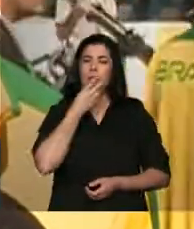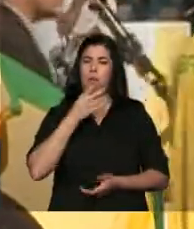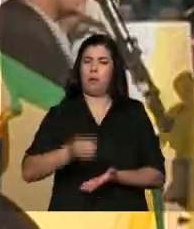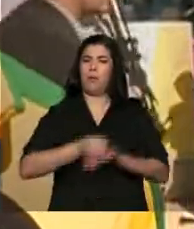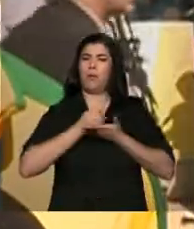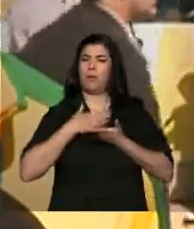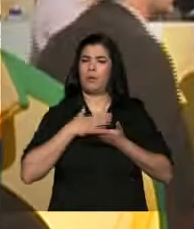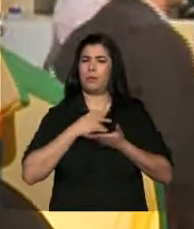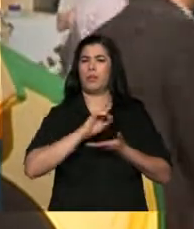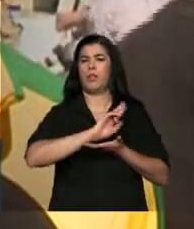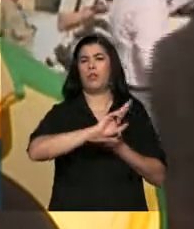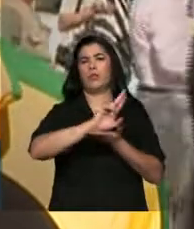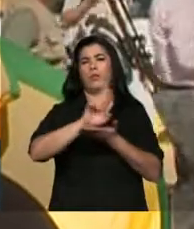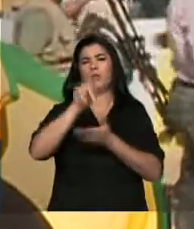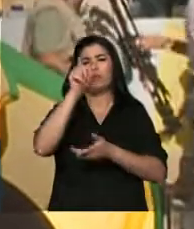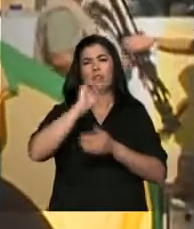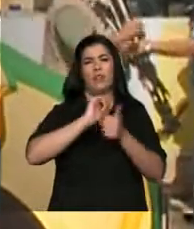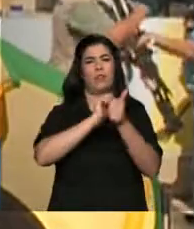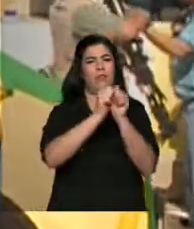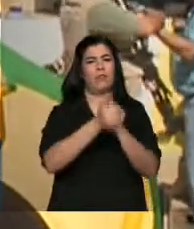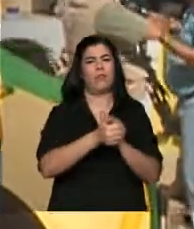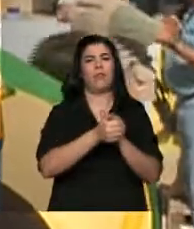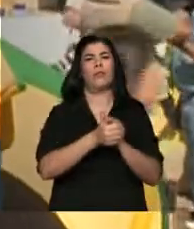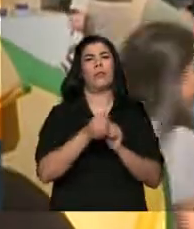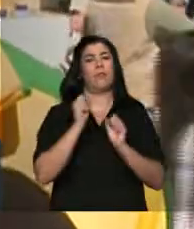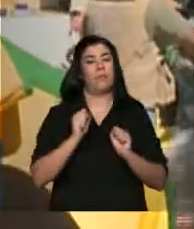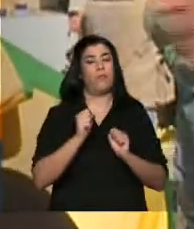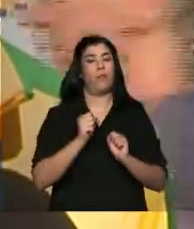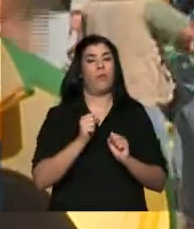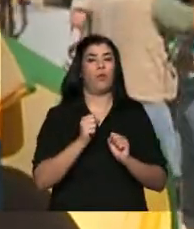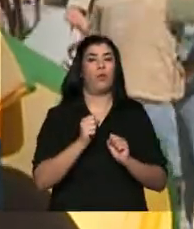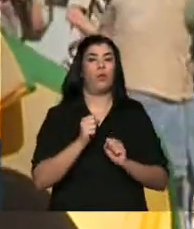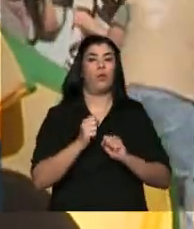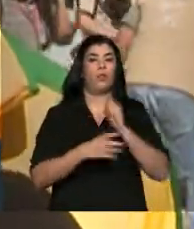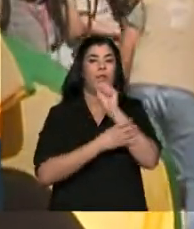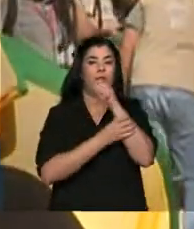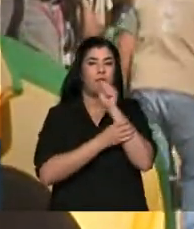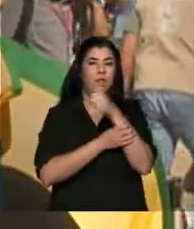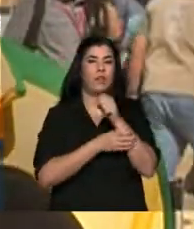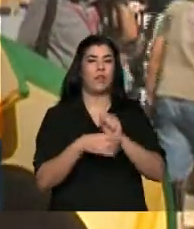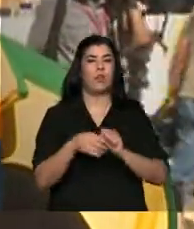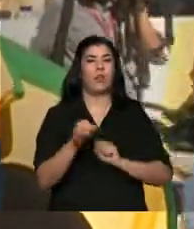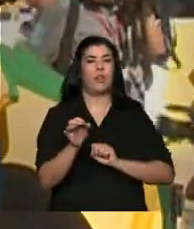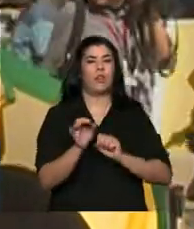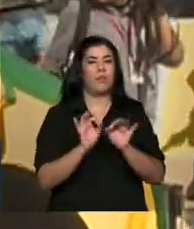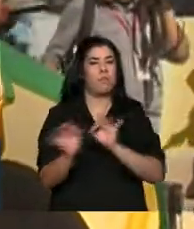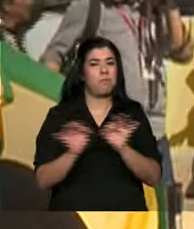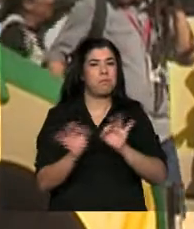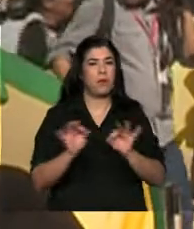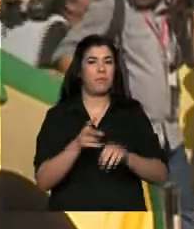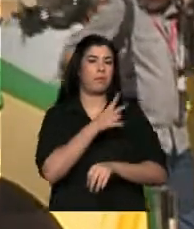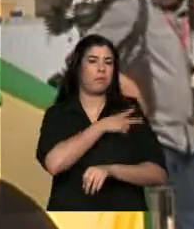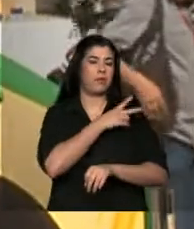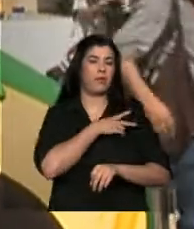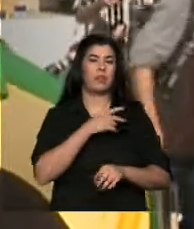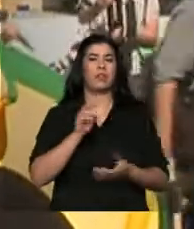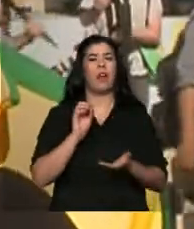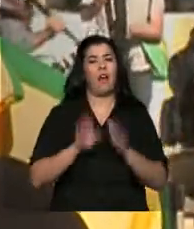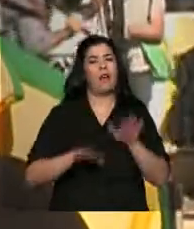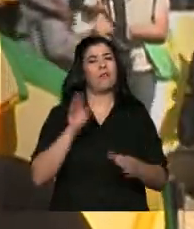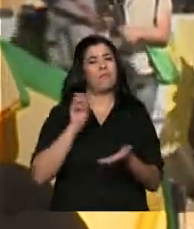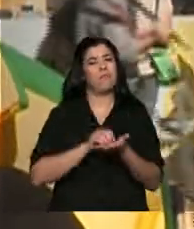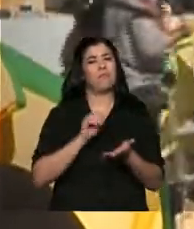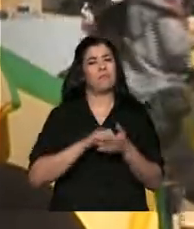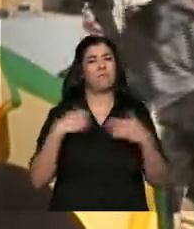para mim, mas como todos os atletas. A gente pode investir em fisioterapeuta, em preparador físico, que às vezes são coisas que são